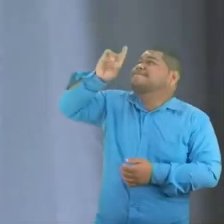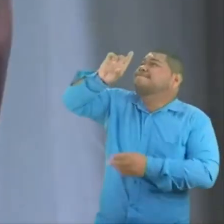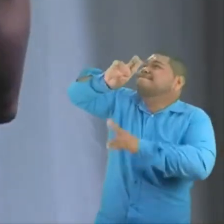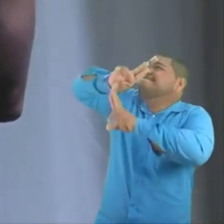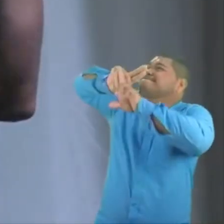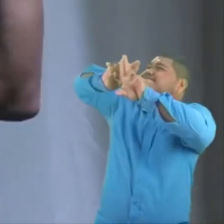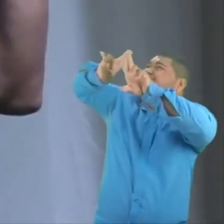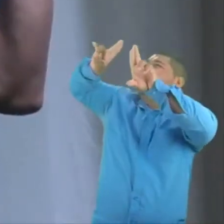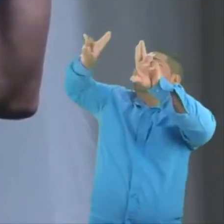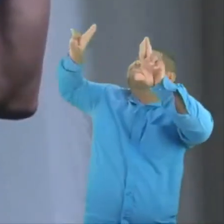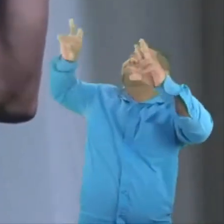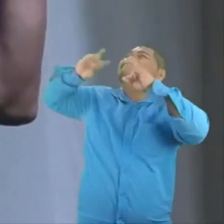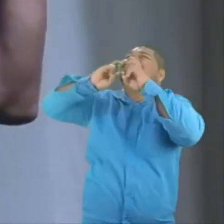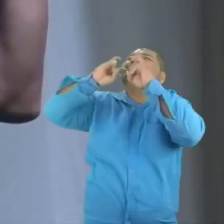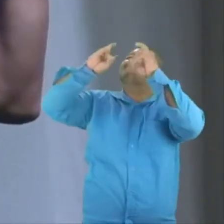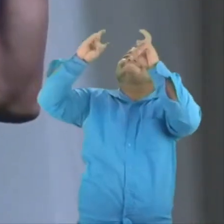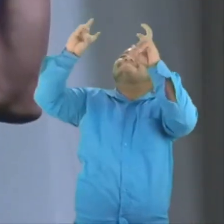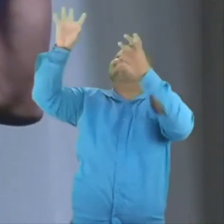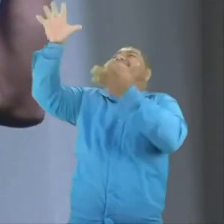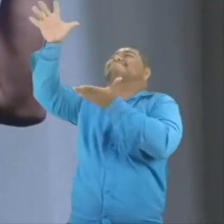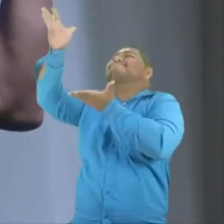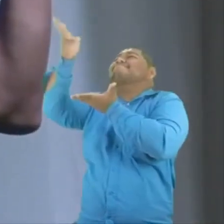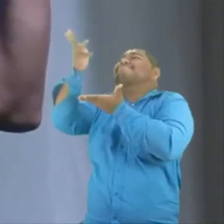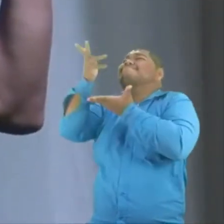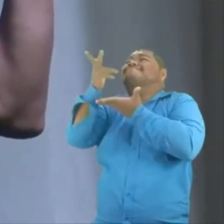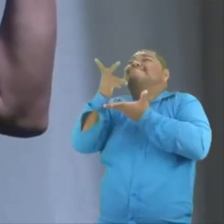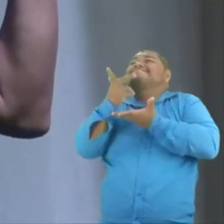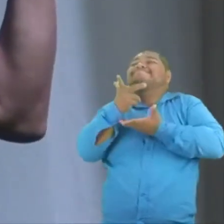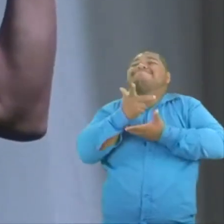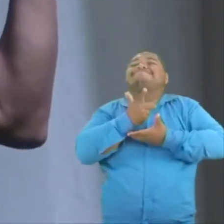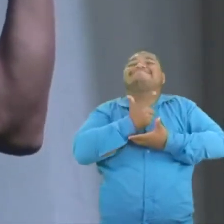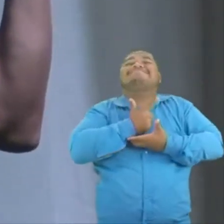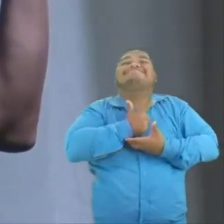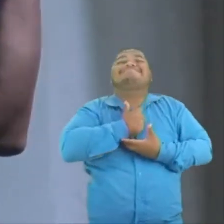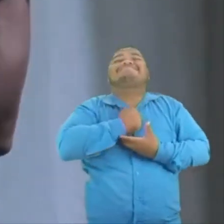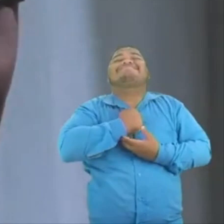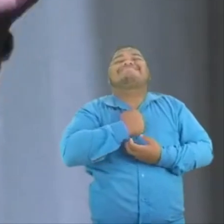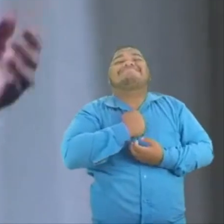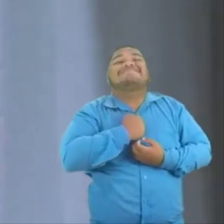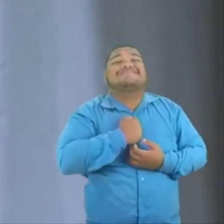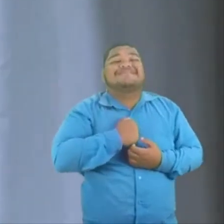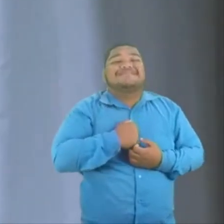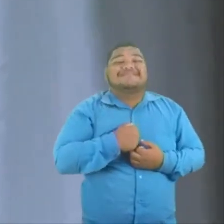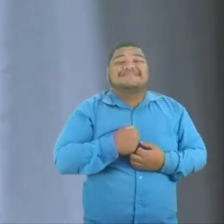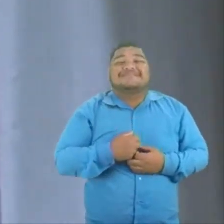e ao teu nome clamarei,